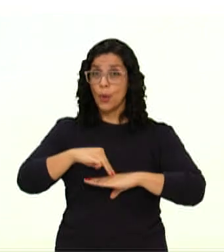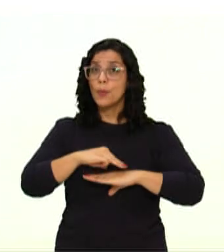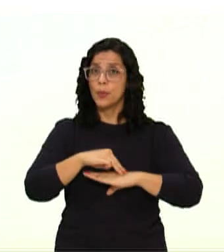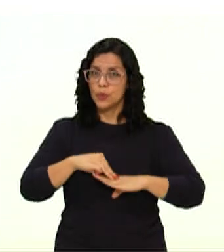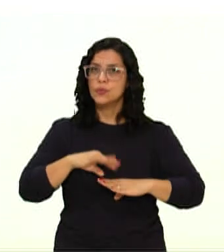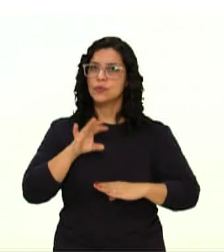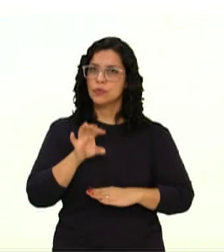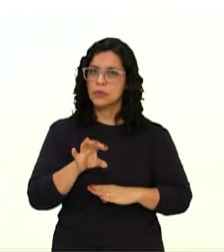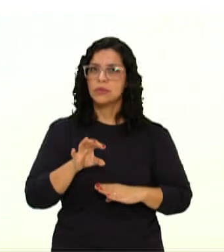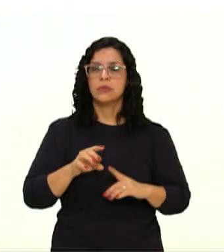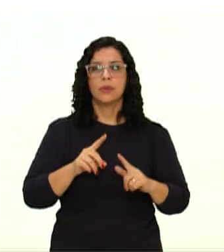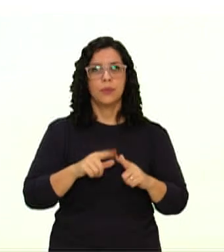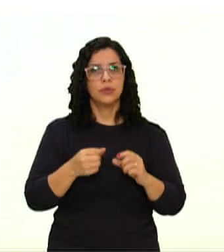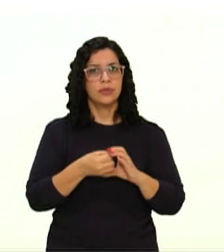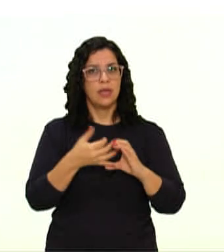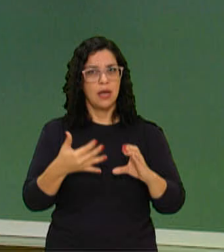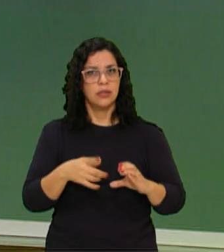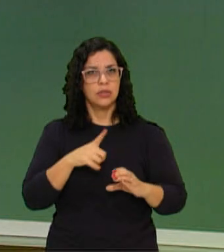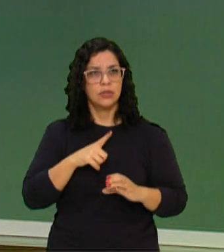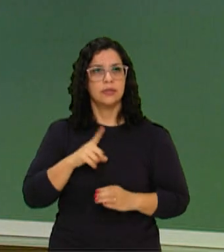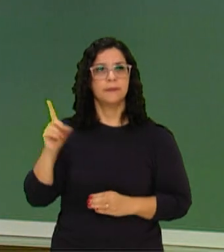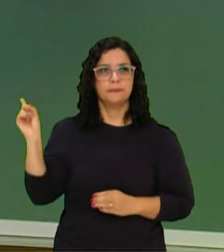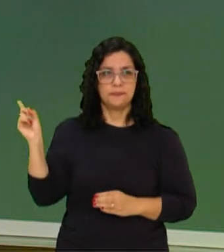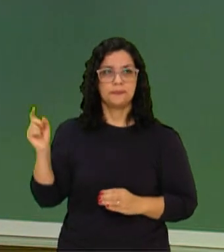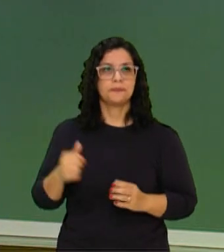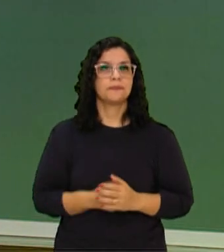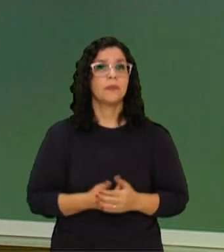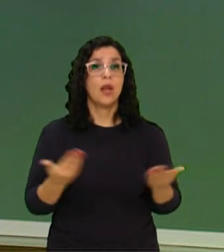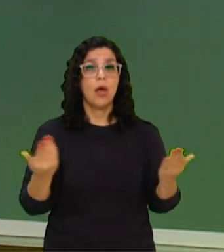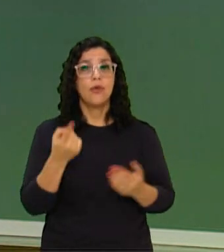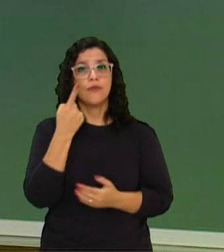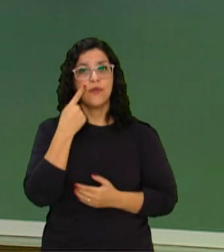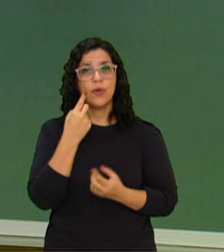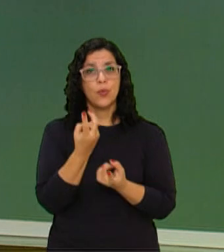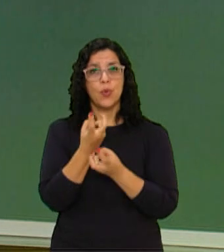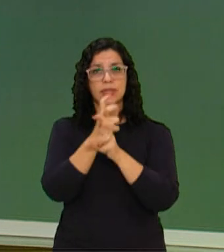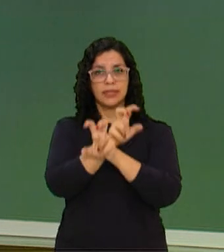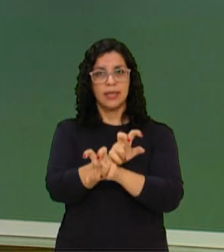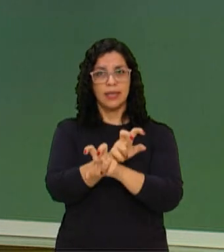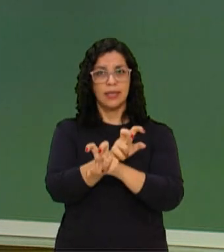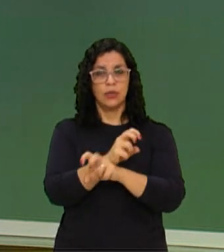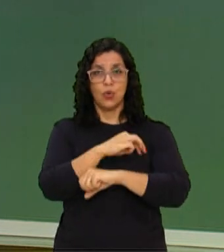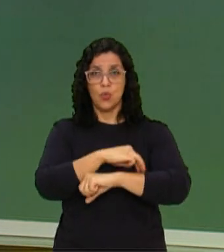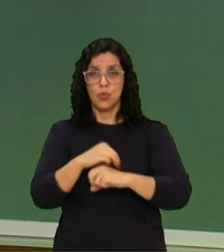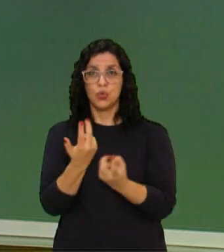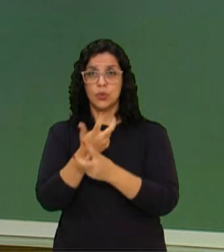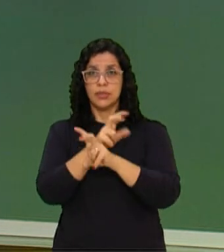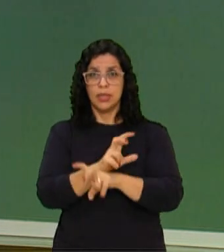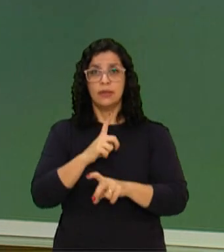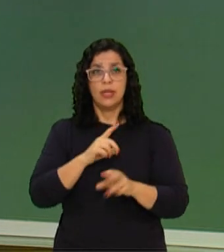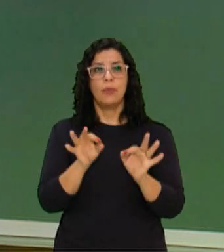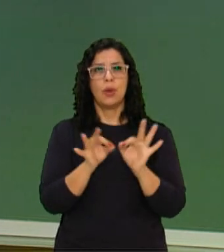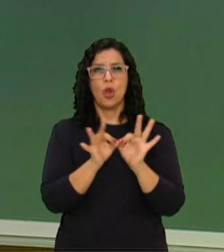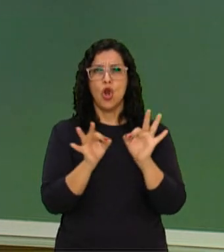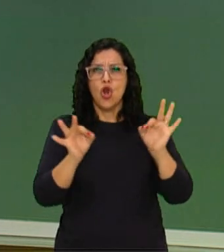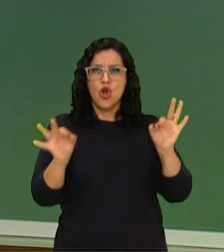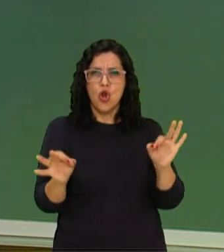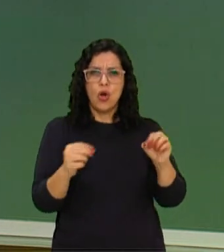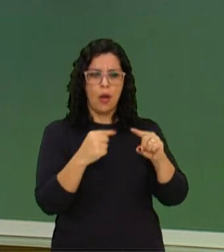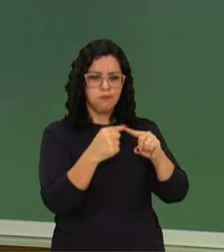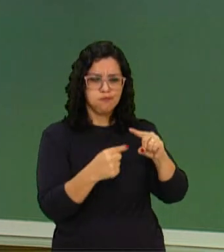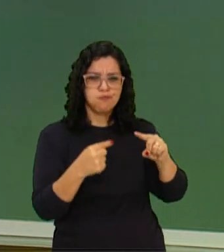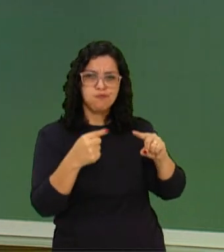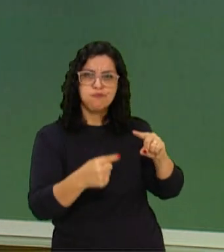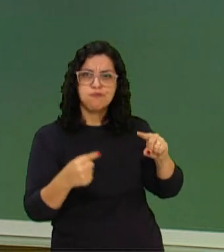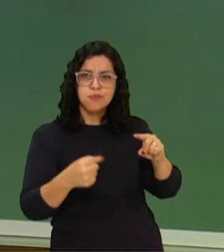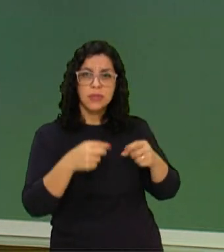tecido muscular chamado liso ou não estriado. O estriado esquelético. As células desse tecido são longas, cilíndricas e